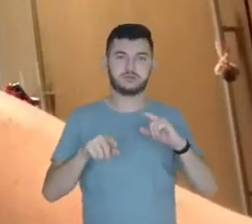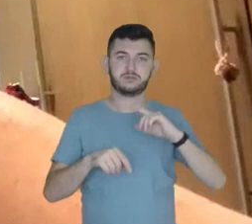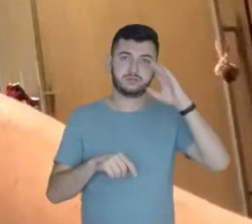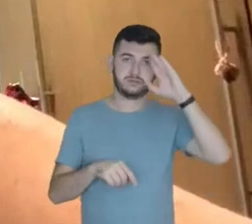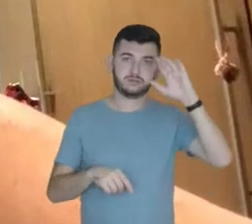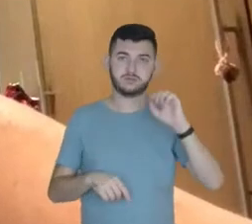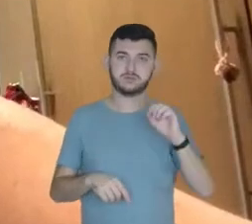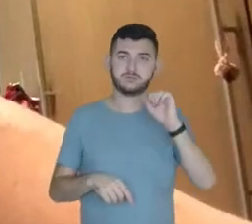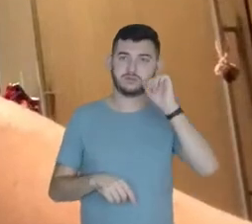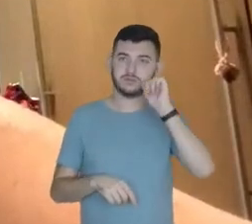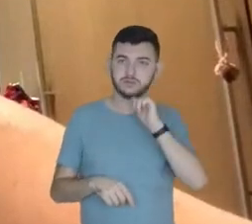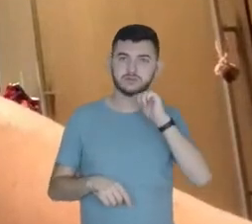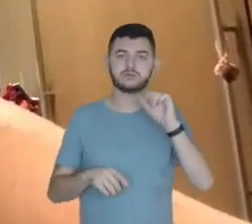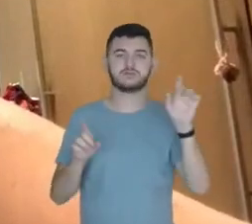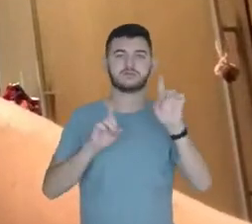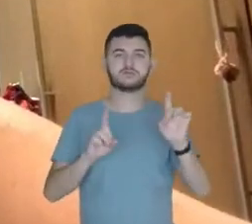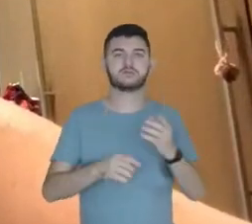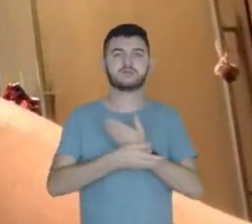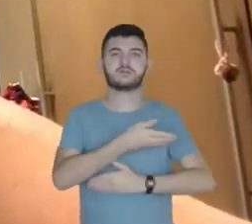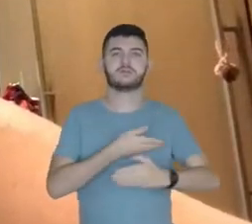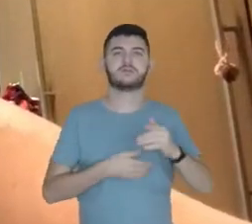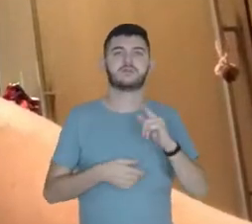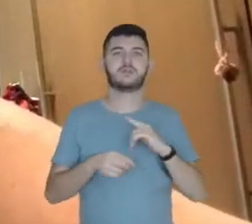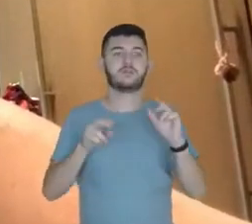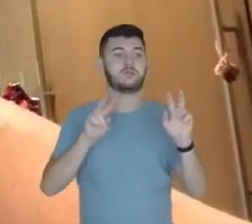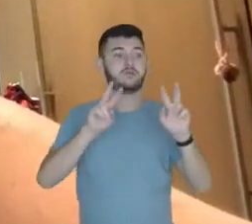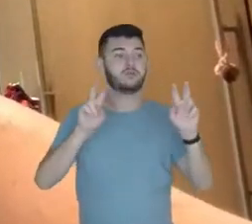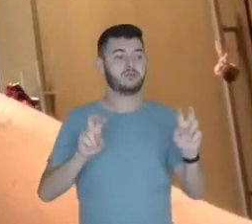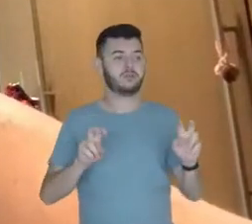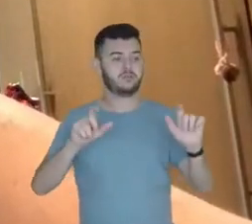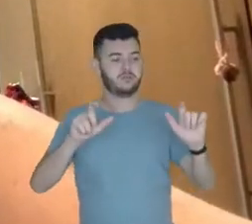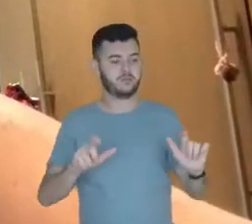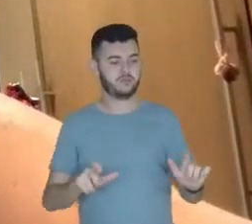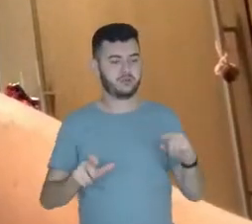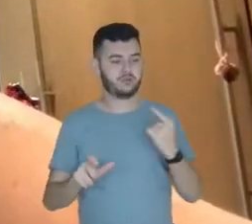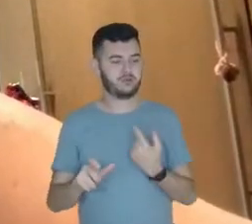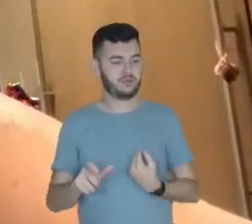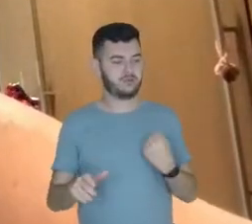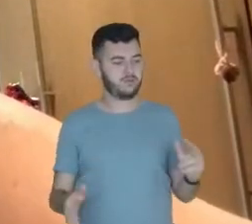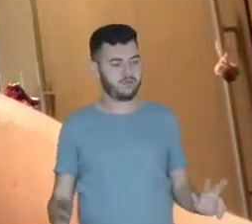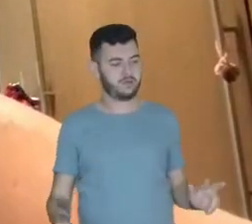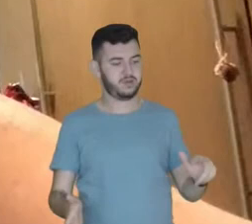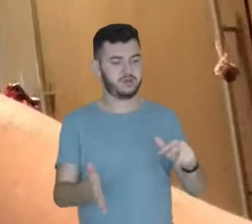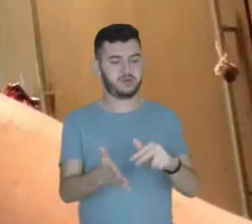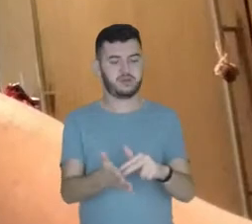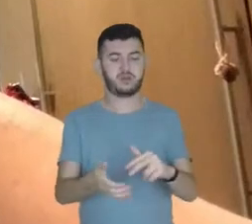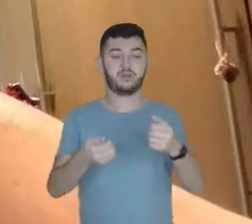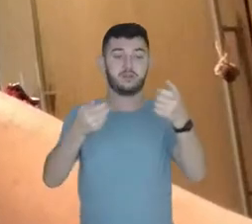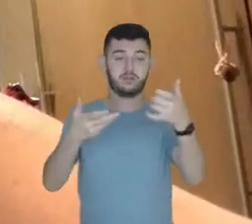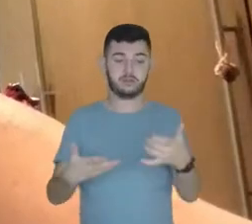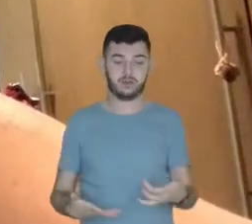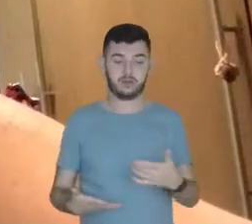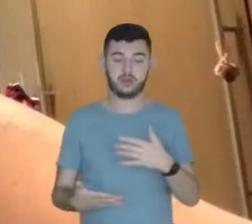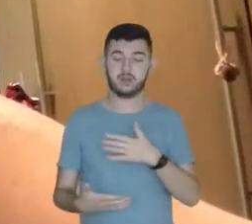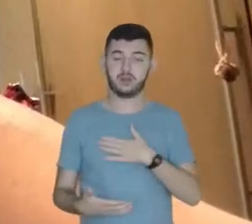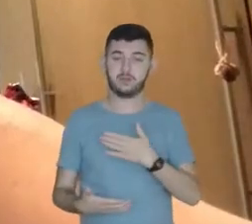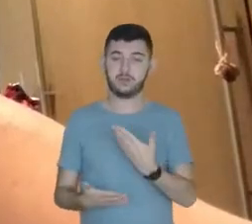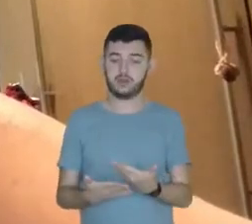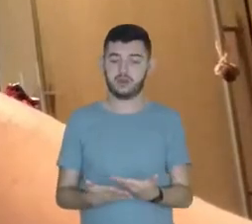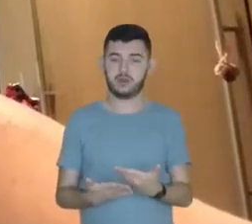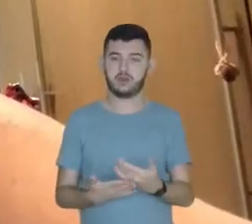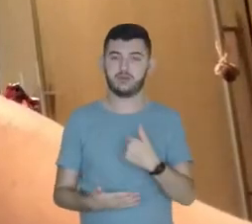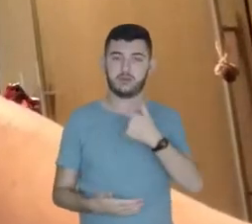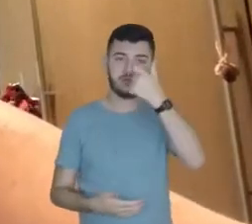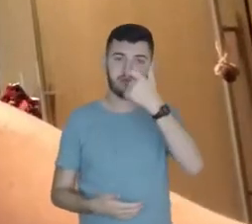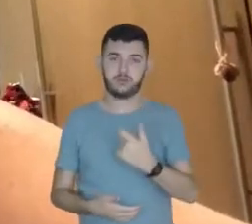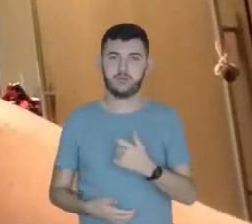deficiência, eu acho que tem uma questão, né, do lugar de onde a gente vem. Eu falei muito isso na minha aula. Então, eu sou uma